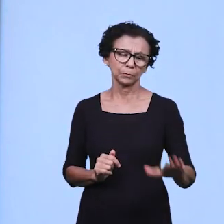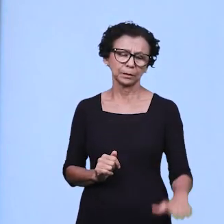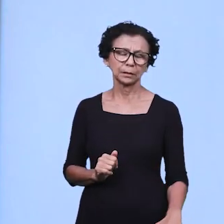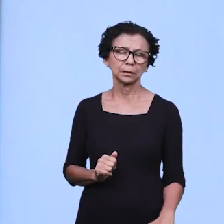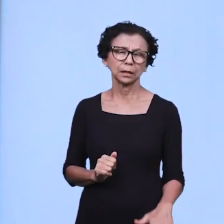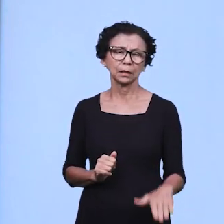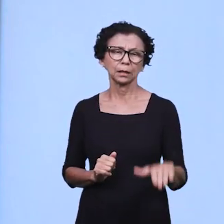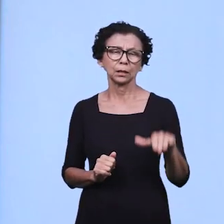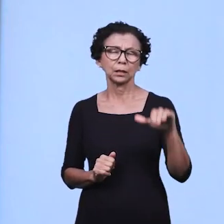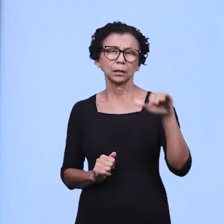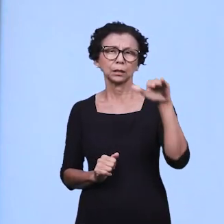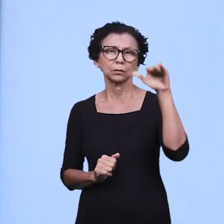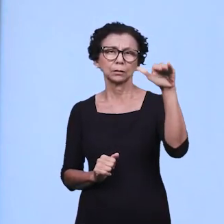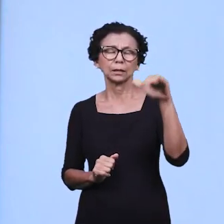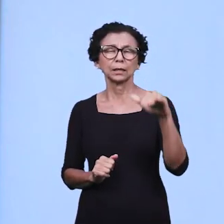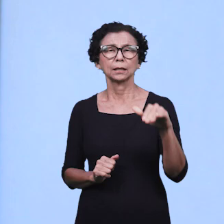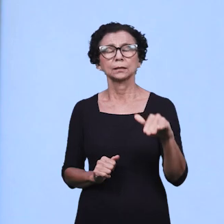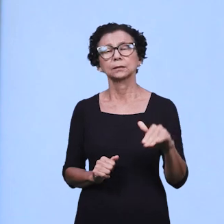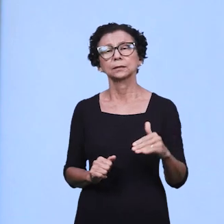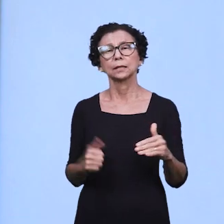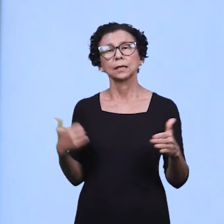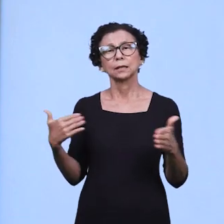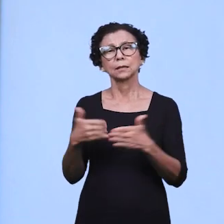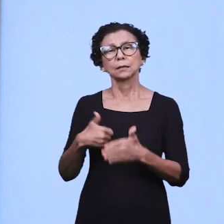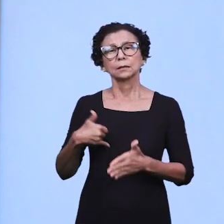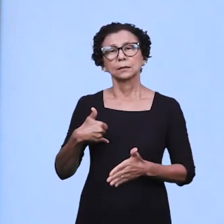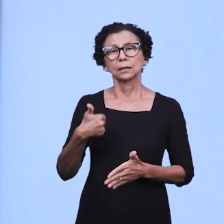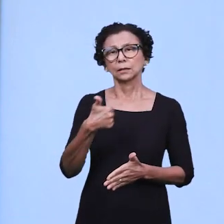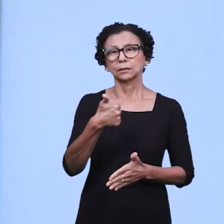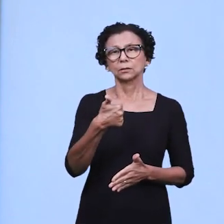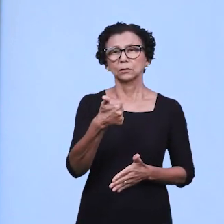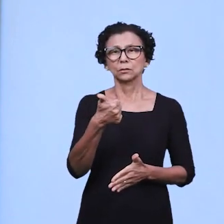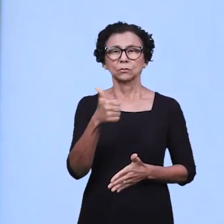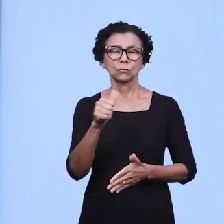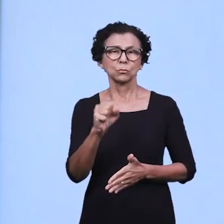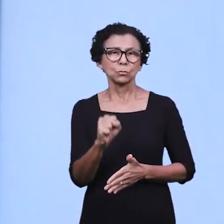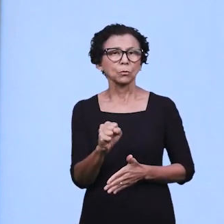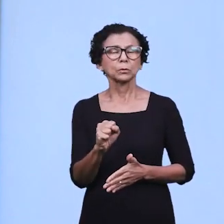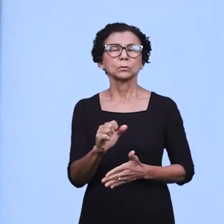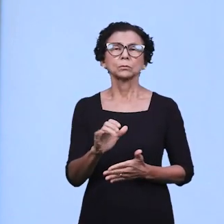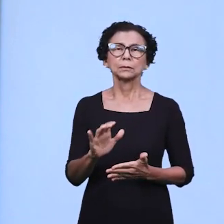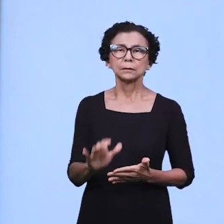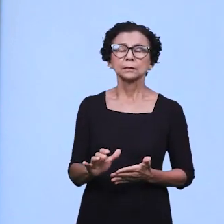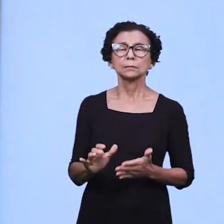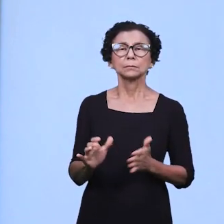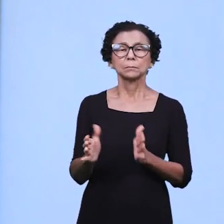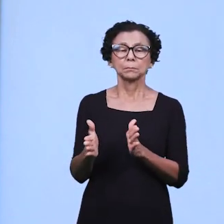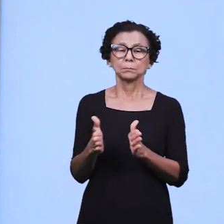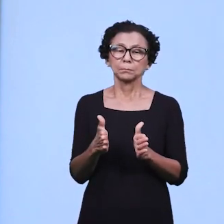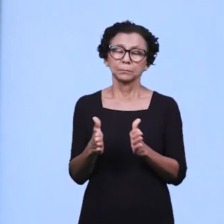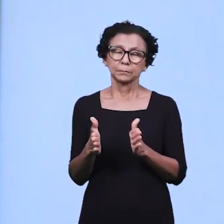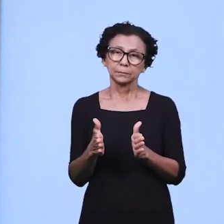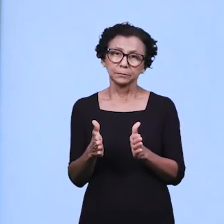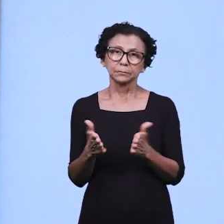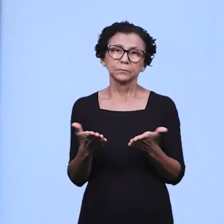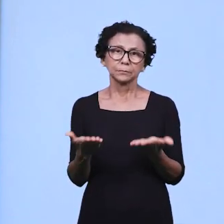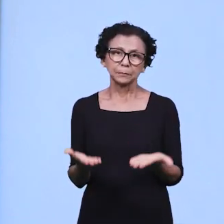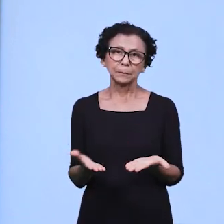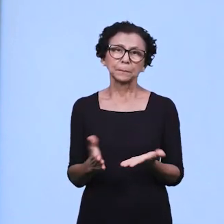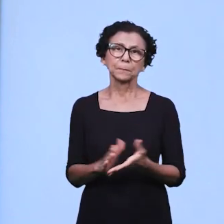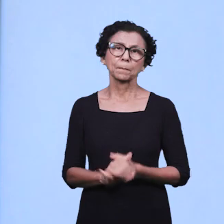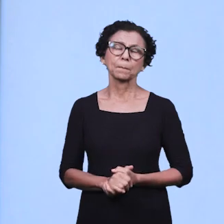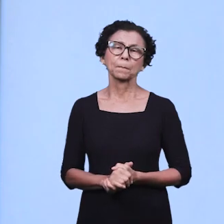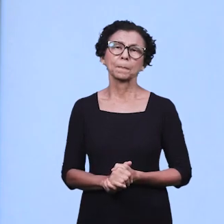básica, né? 17, 18 anos. Então, é importante acompanhar por quê? Porque é uma etapa em que os